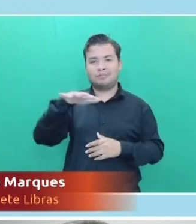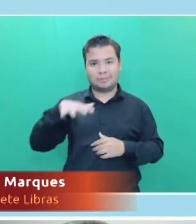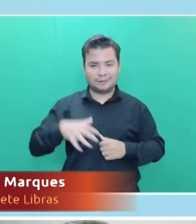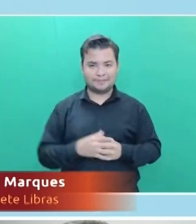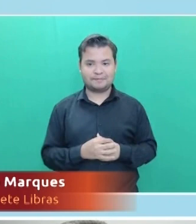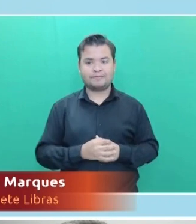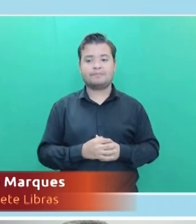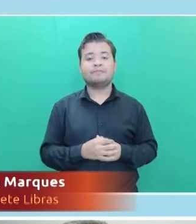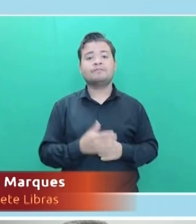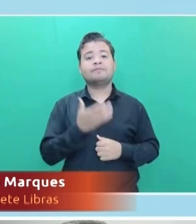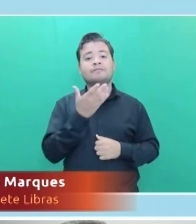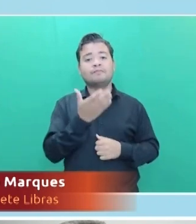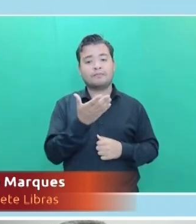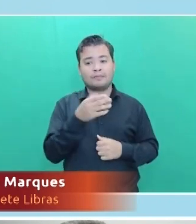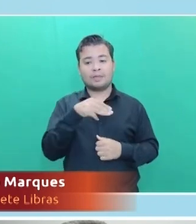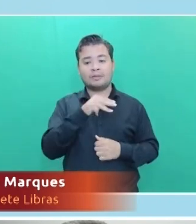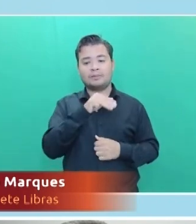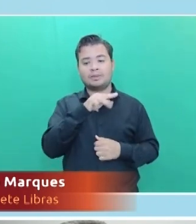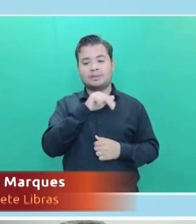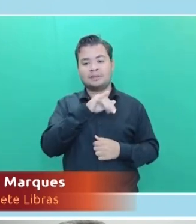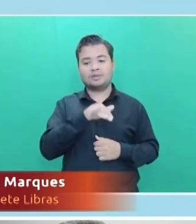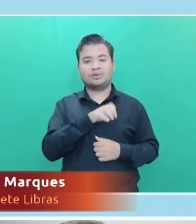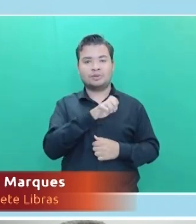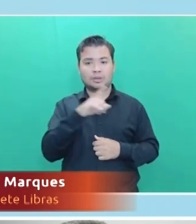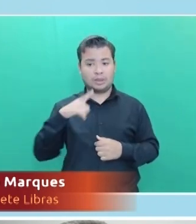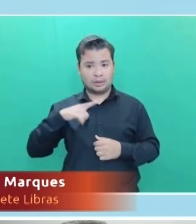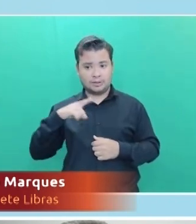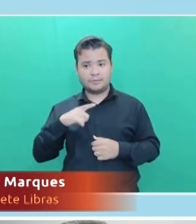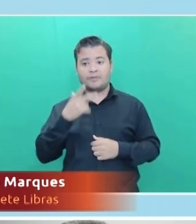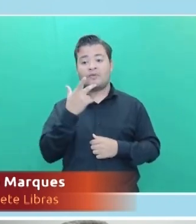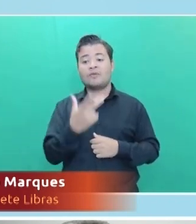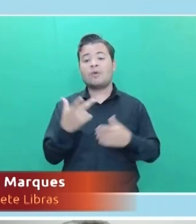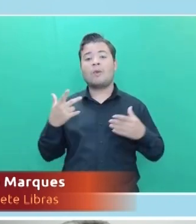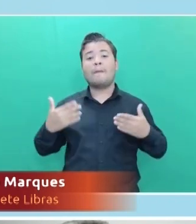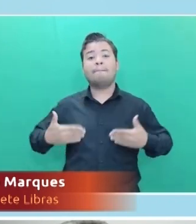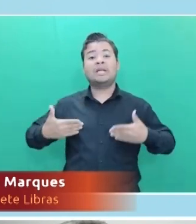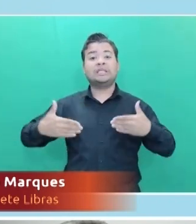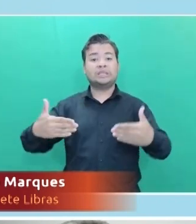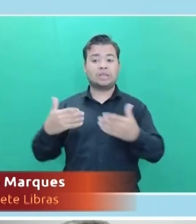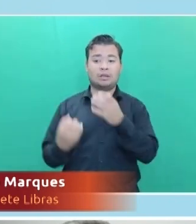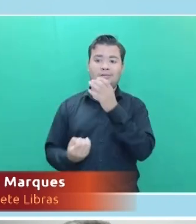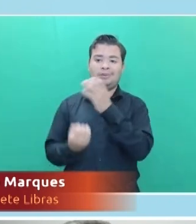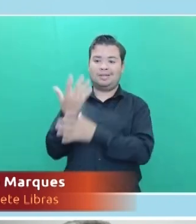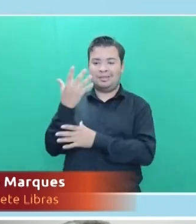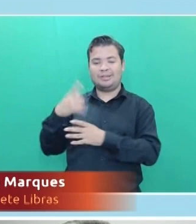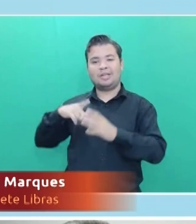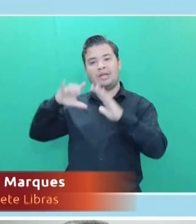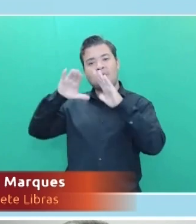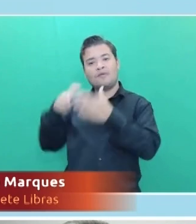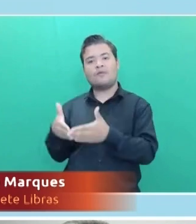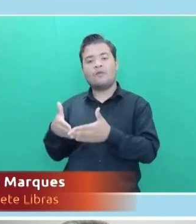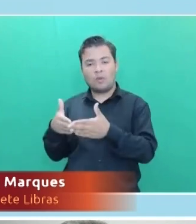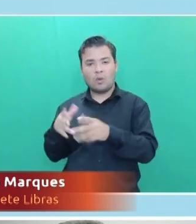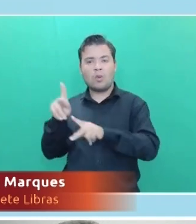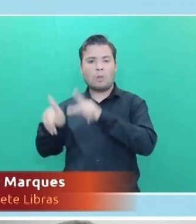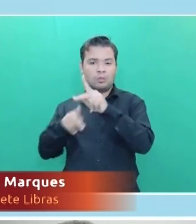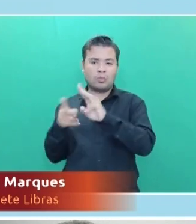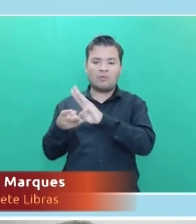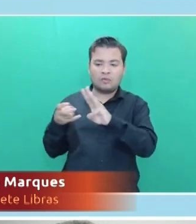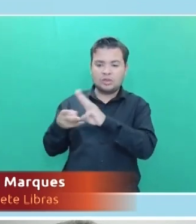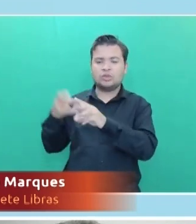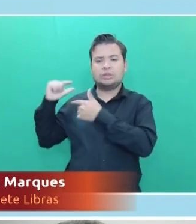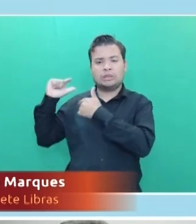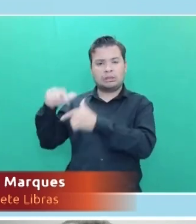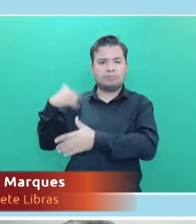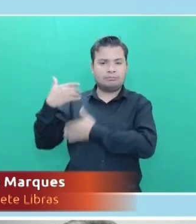Bom, Manajé, o Daniel tocou no assunto importante, né? A criação desse ministério pela primeira vez, o Ministério dos Povos Originários,